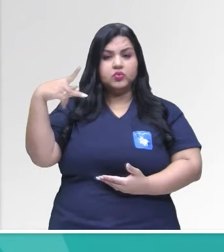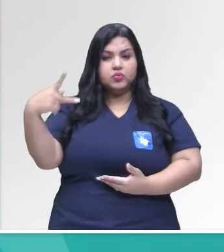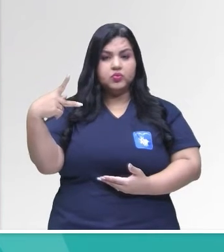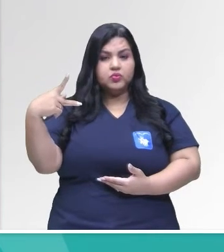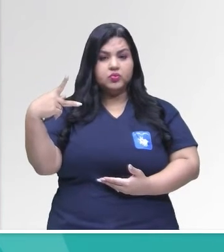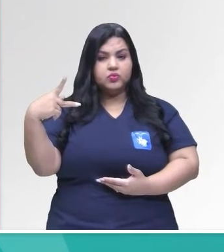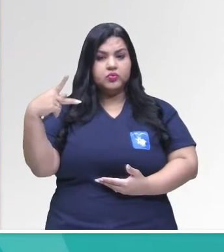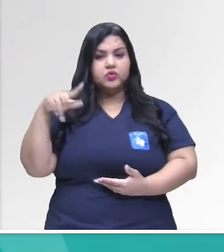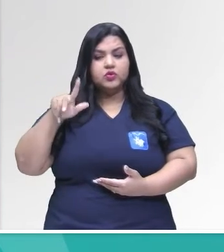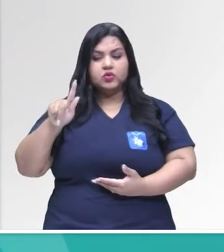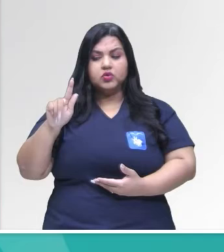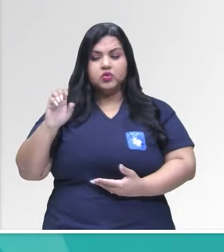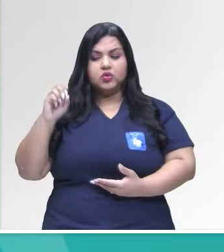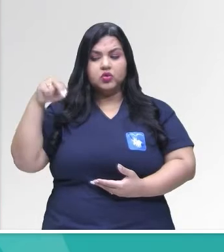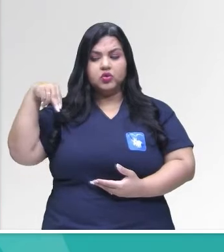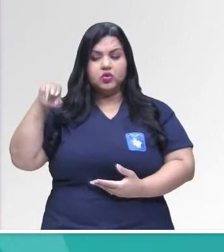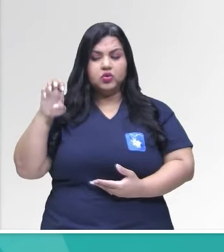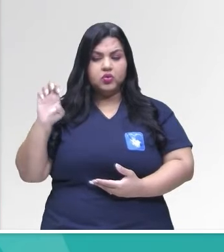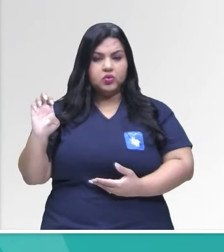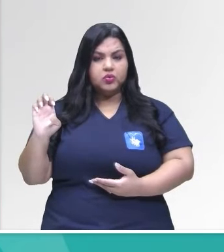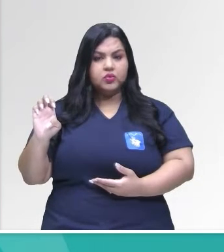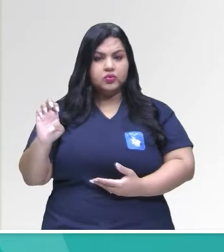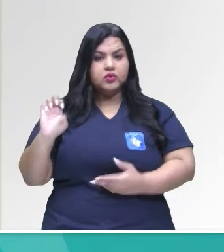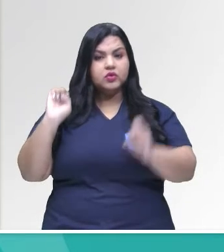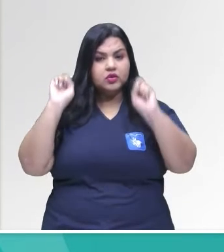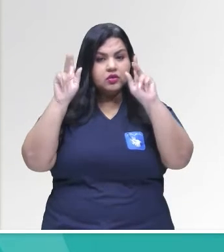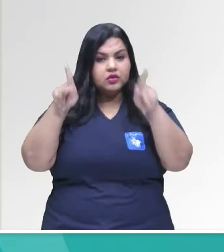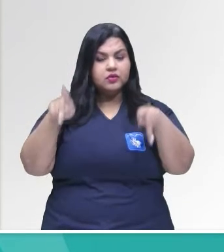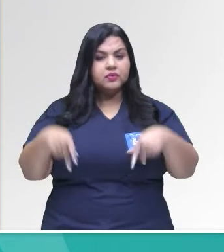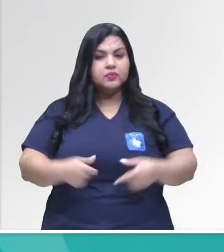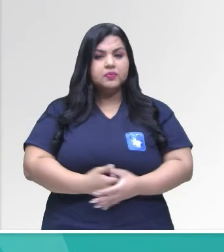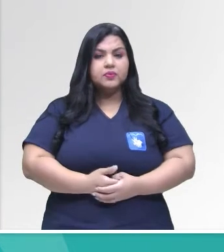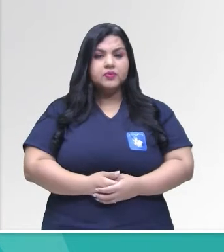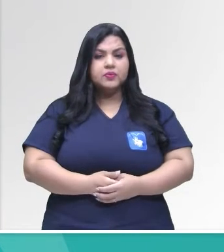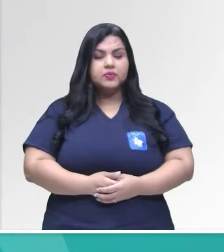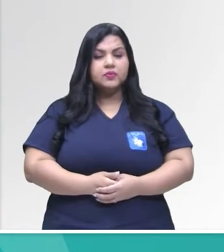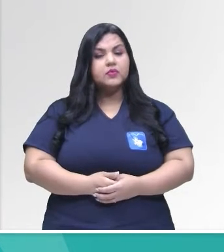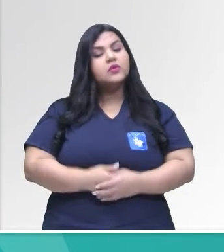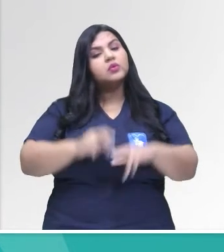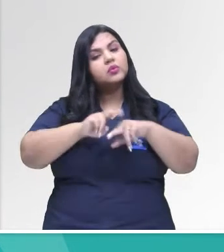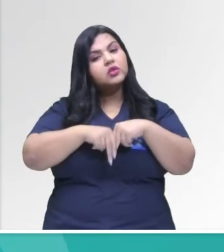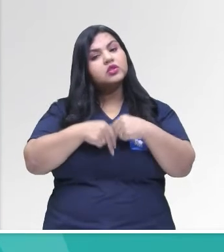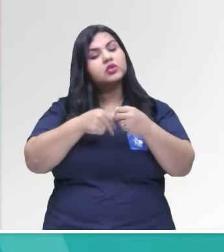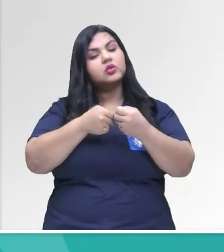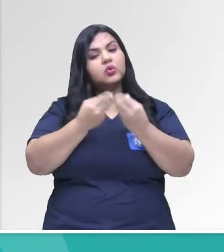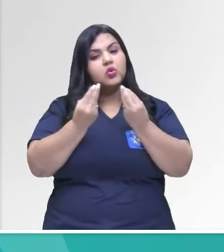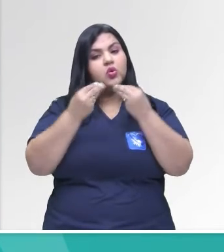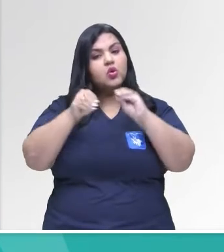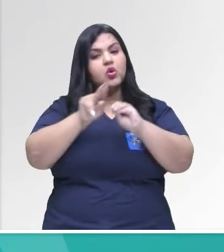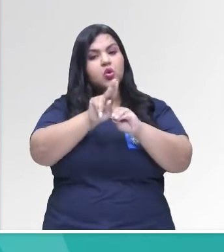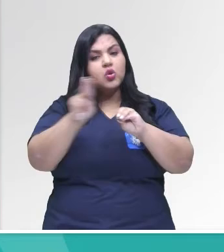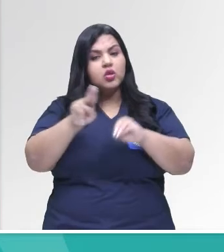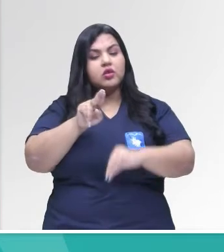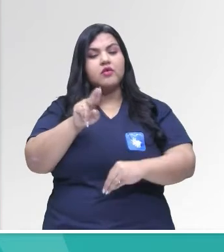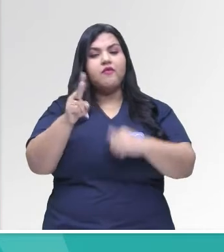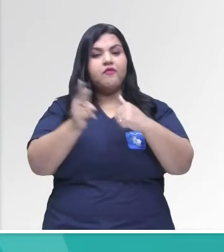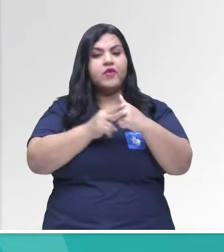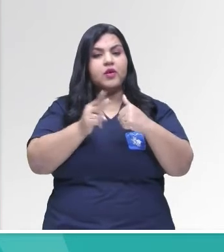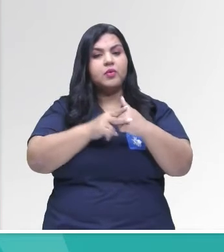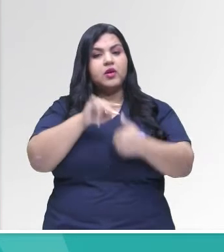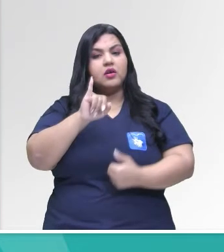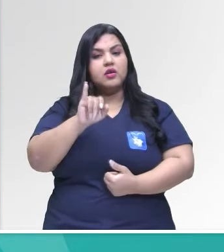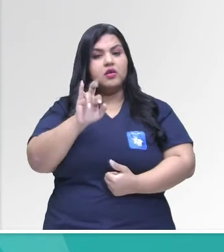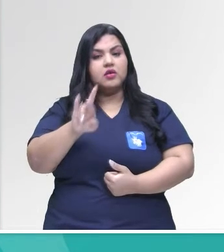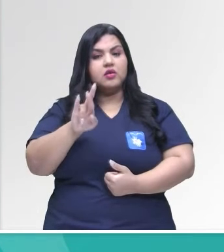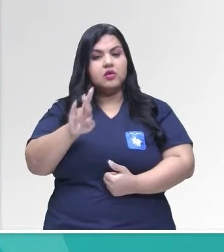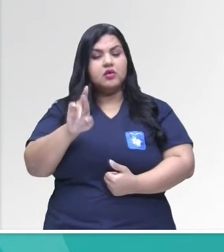gone, gone, right? Por isso que ele é chamado de verbo